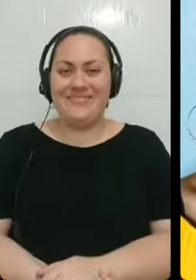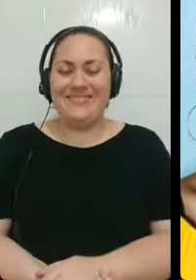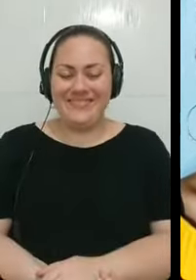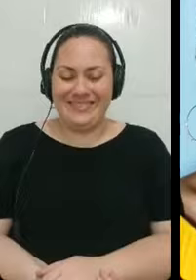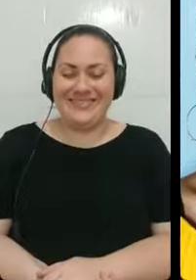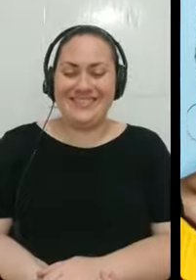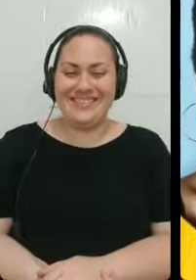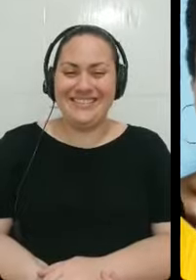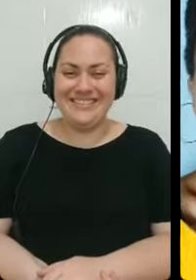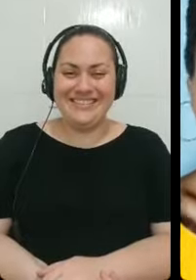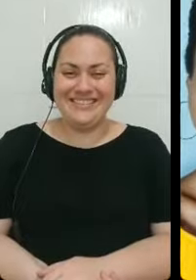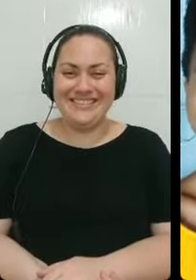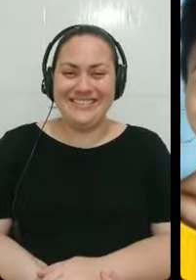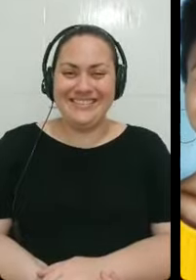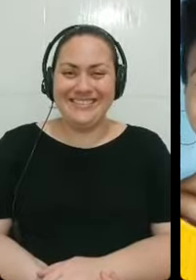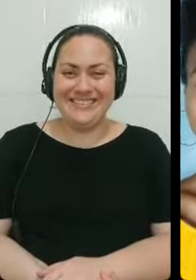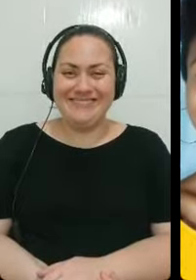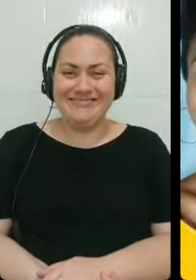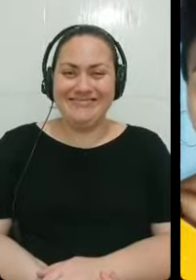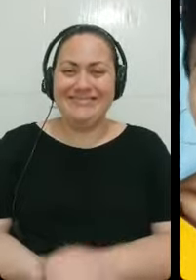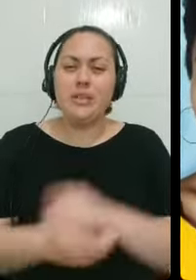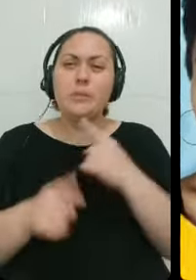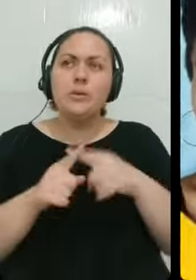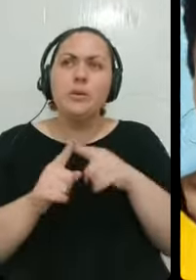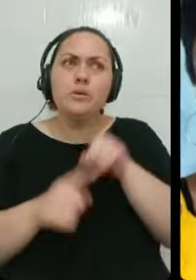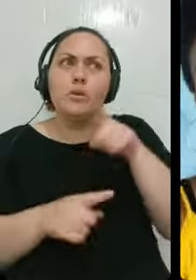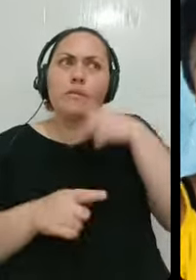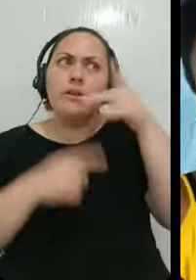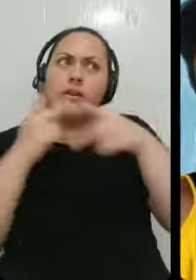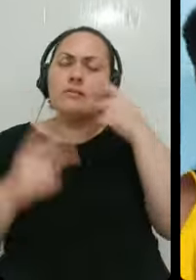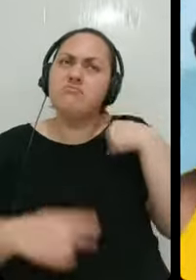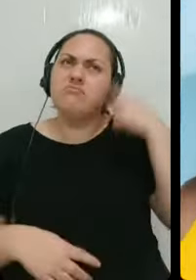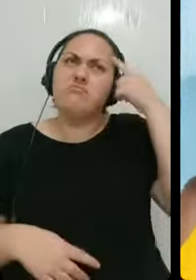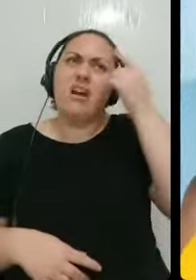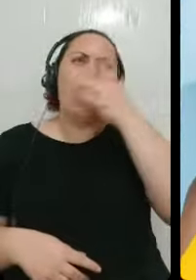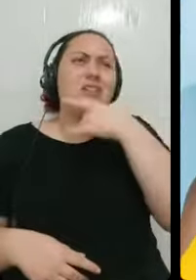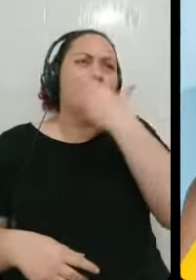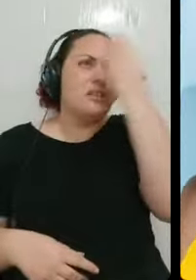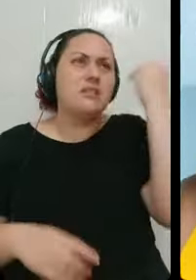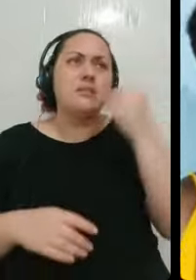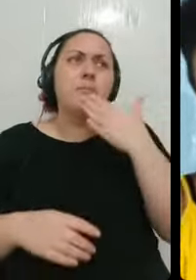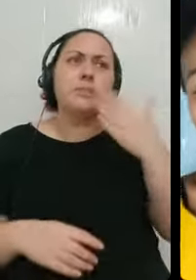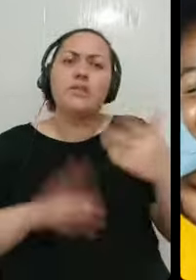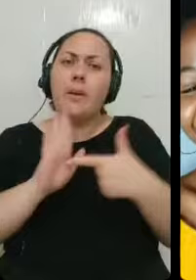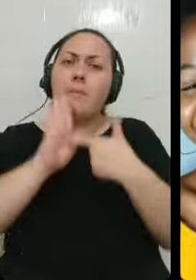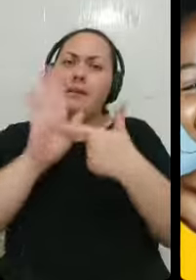Isso. Não. Enquanto tu falava, eu disse, acho que não pedi para a Emanuele se apresentar.